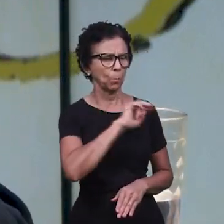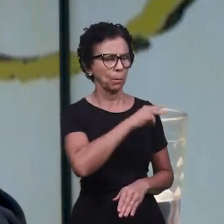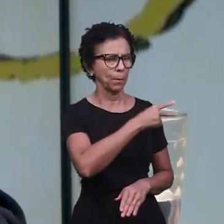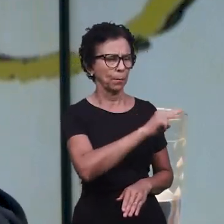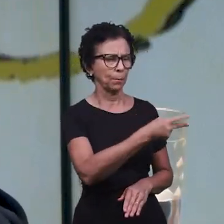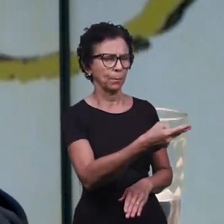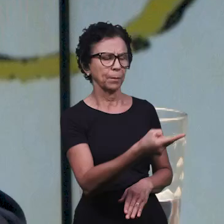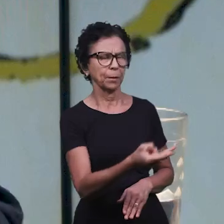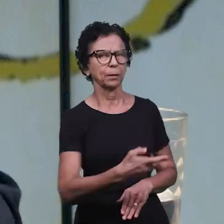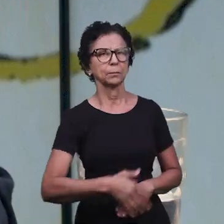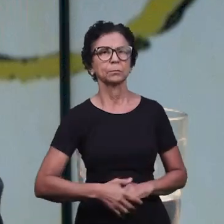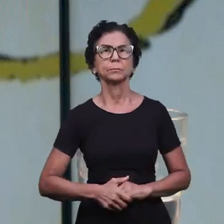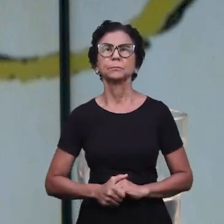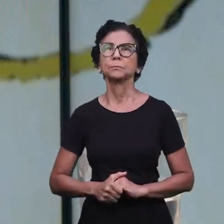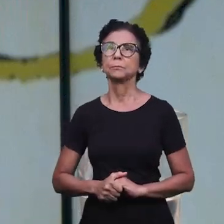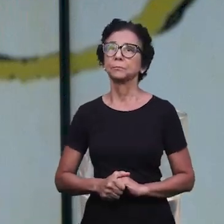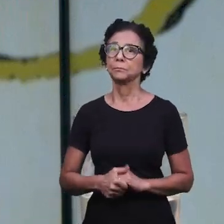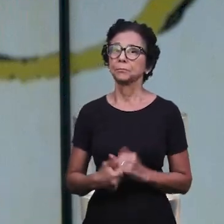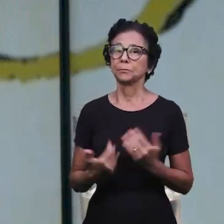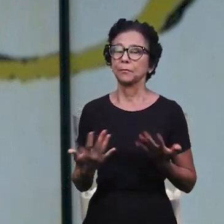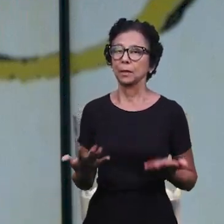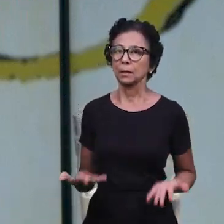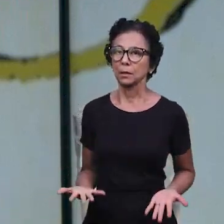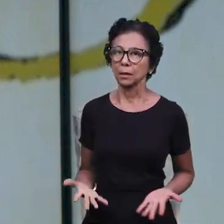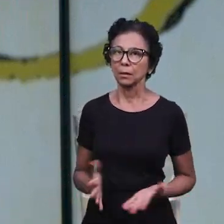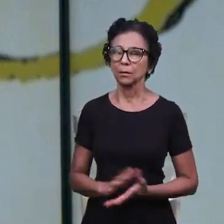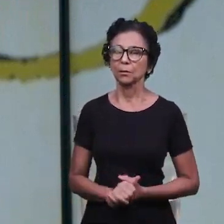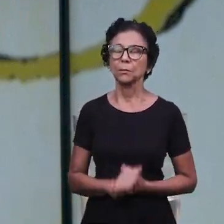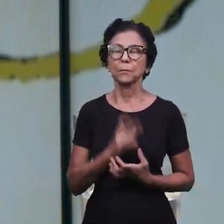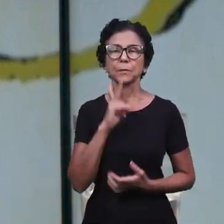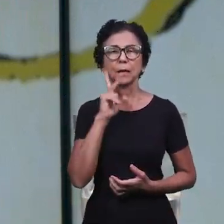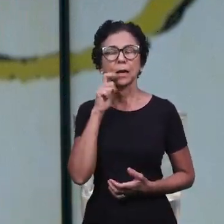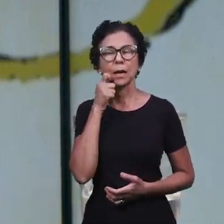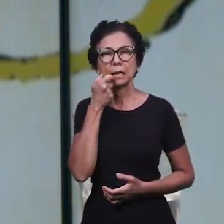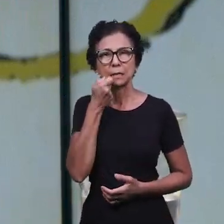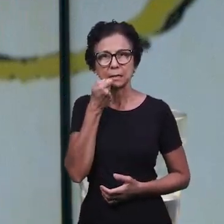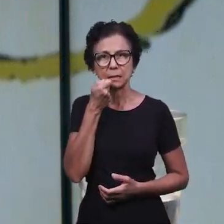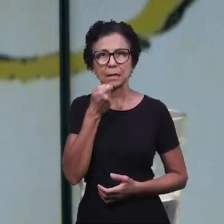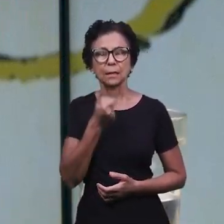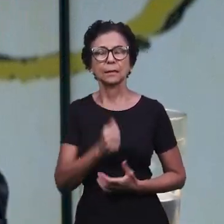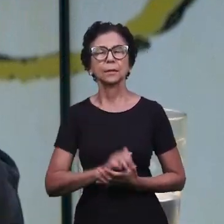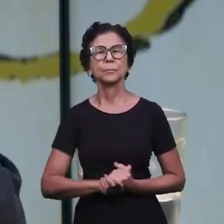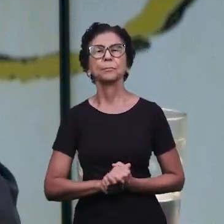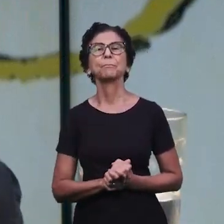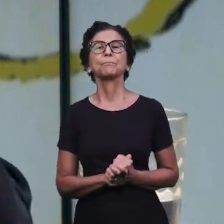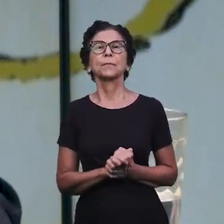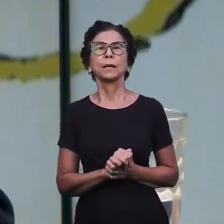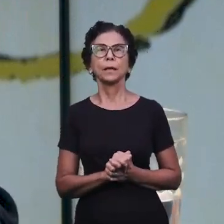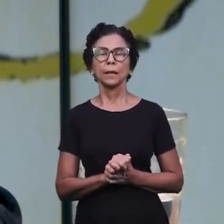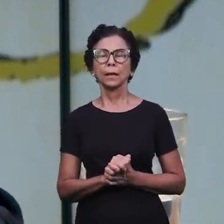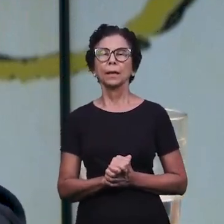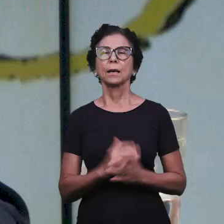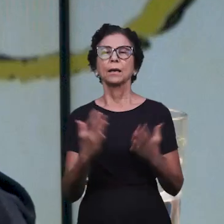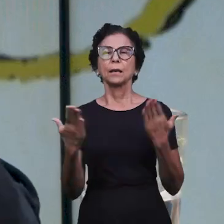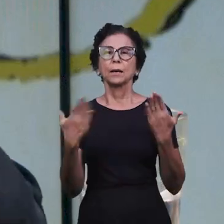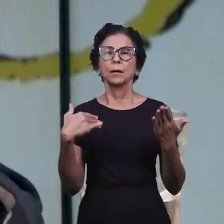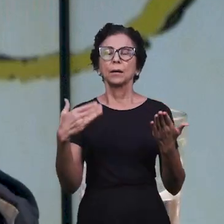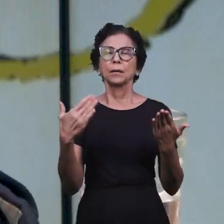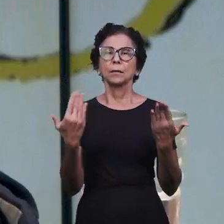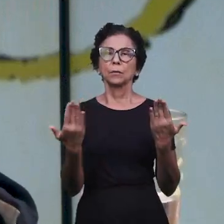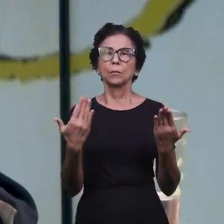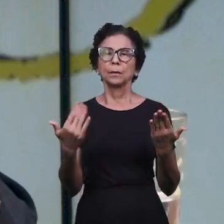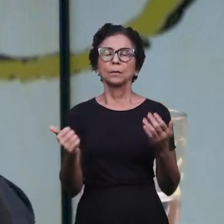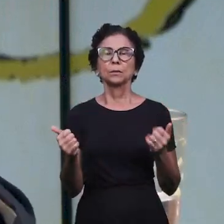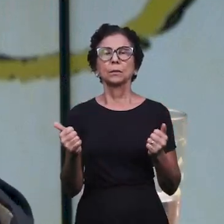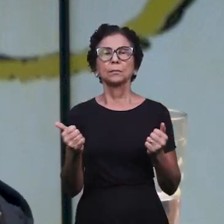é exatamente isso. A morte de Jesus, mas a ressurreição dele. É o novo momento. E isso para nós hoje, que participamos